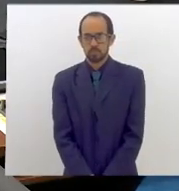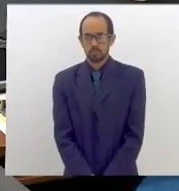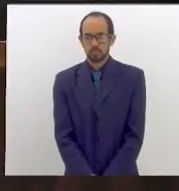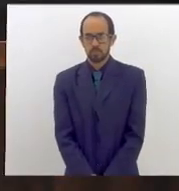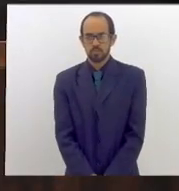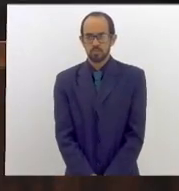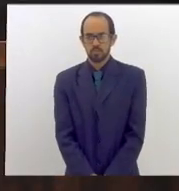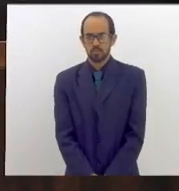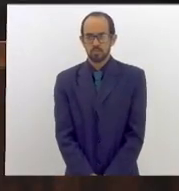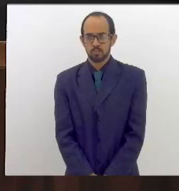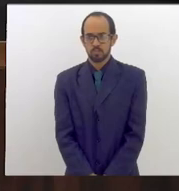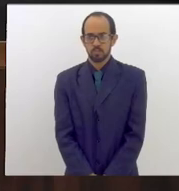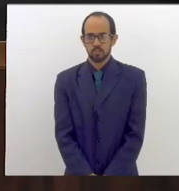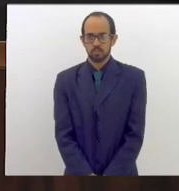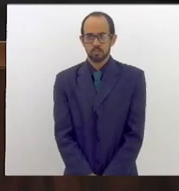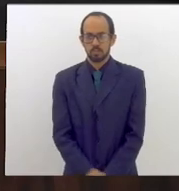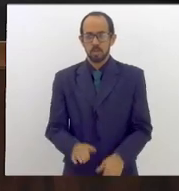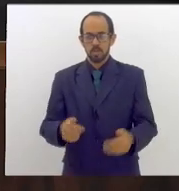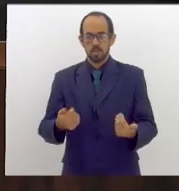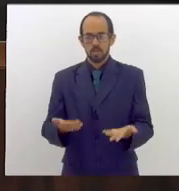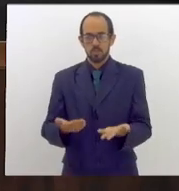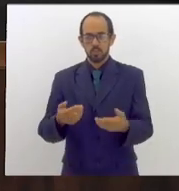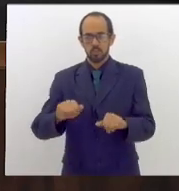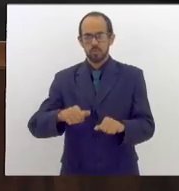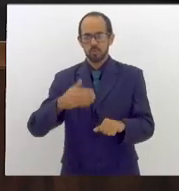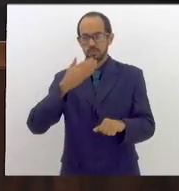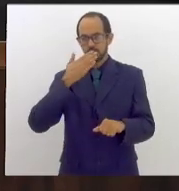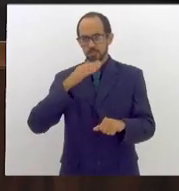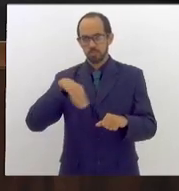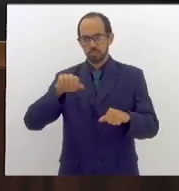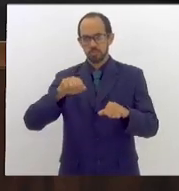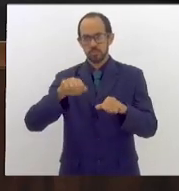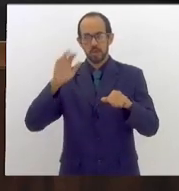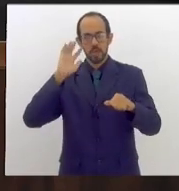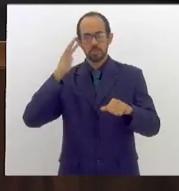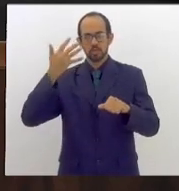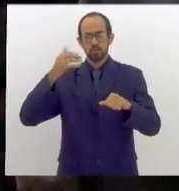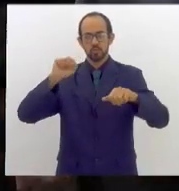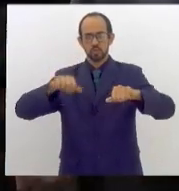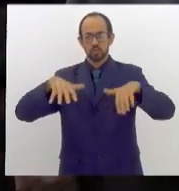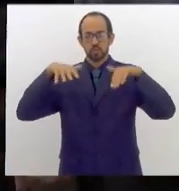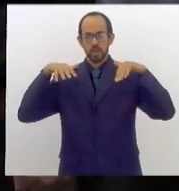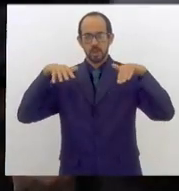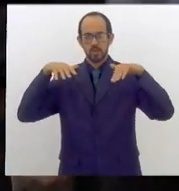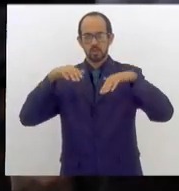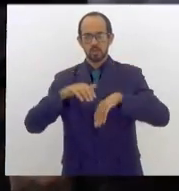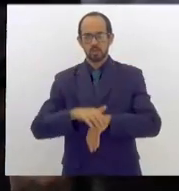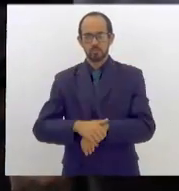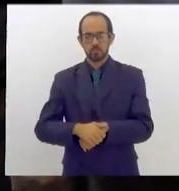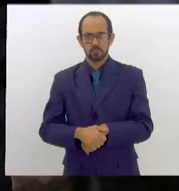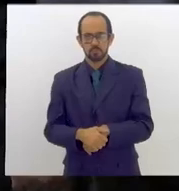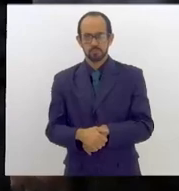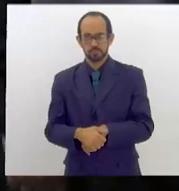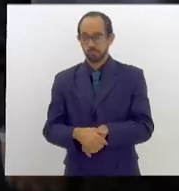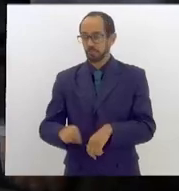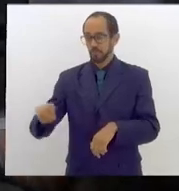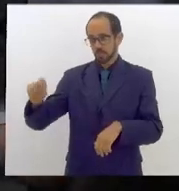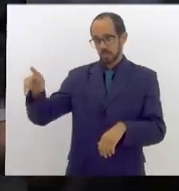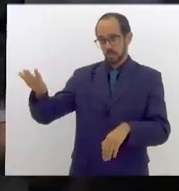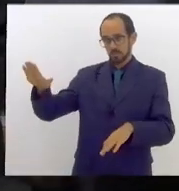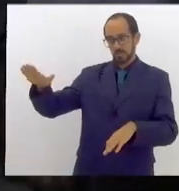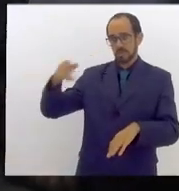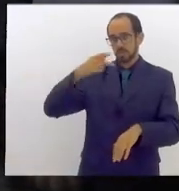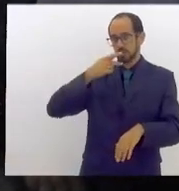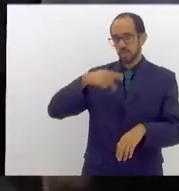disponibilização da mesa o projeto de resolução para o plenário Pois é mas é que isso é falado três